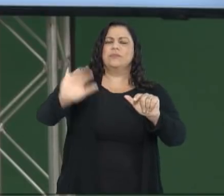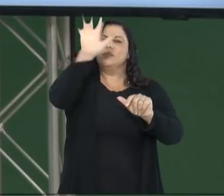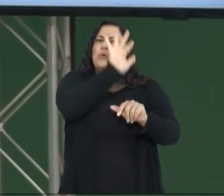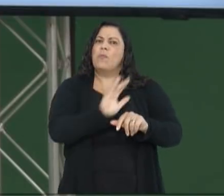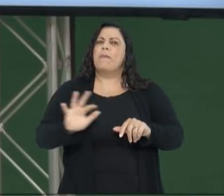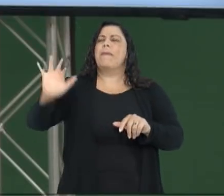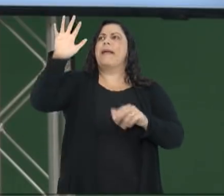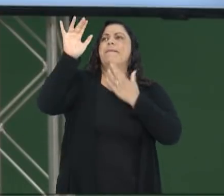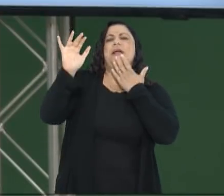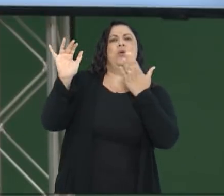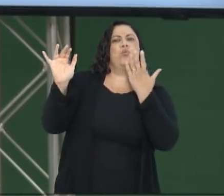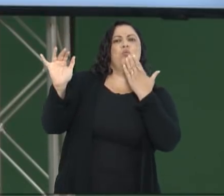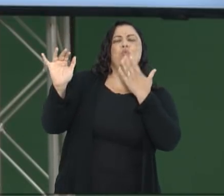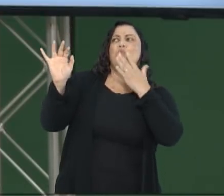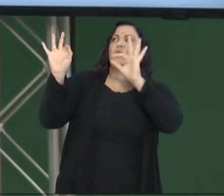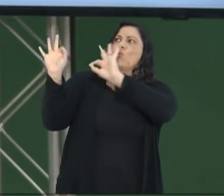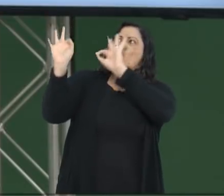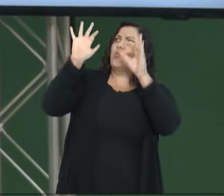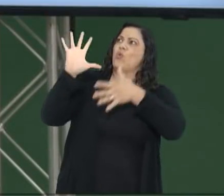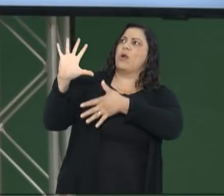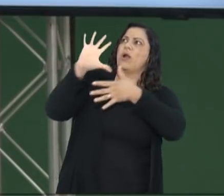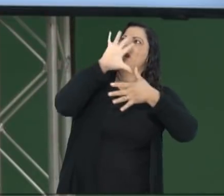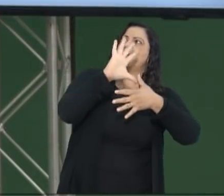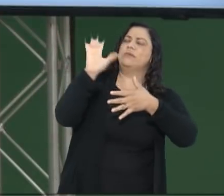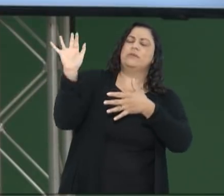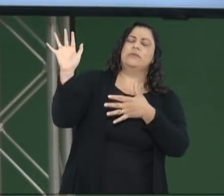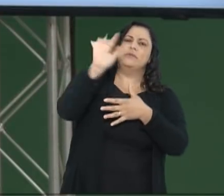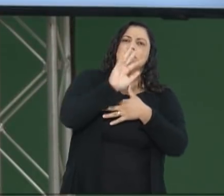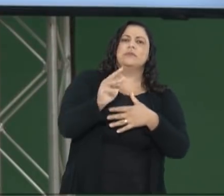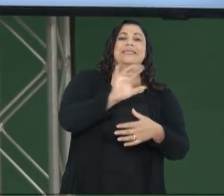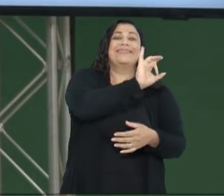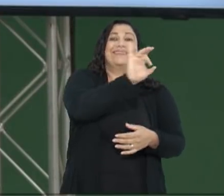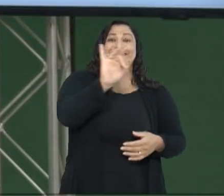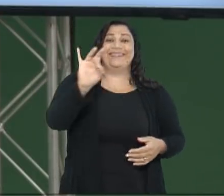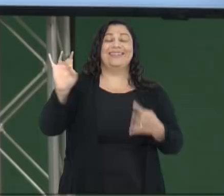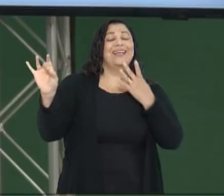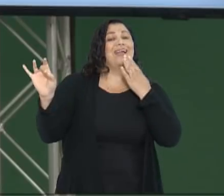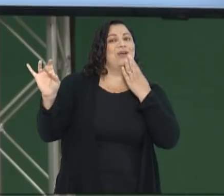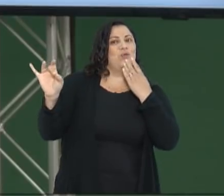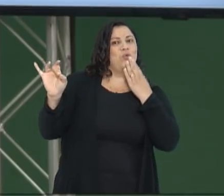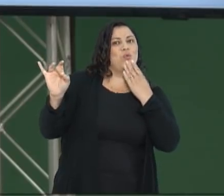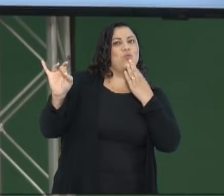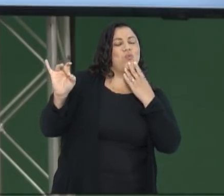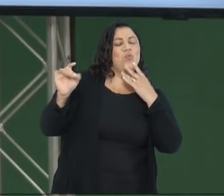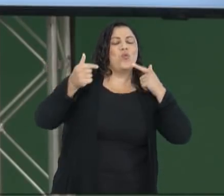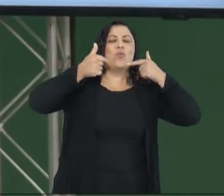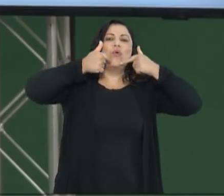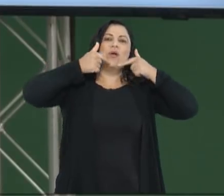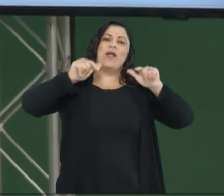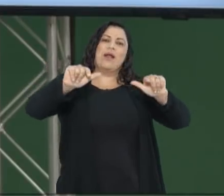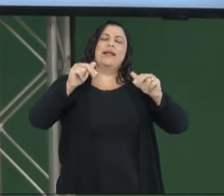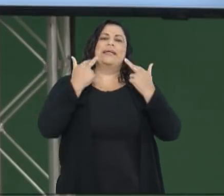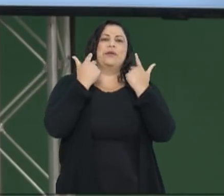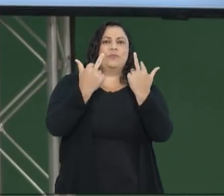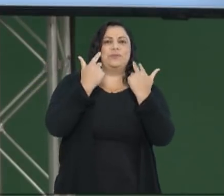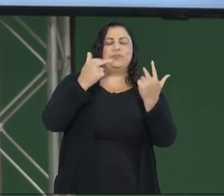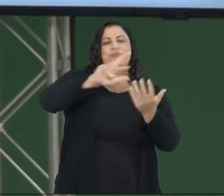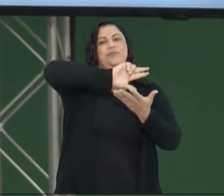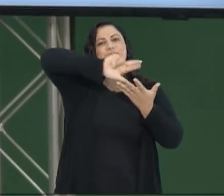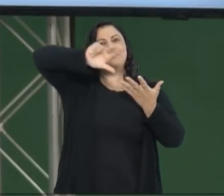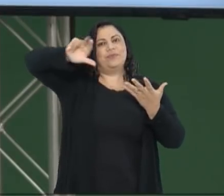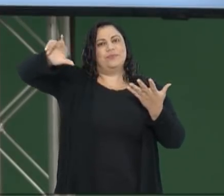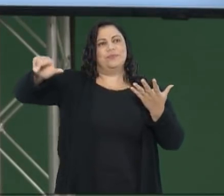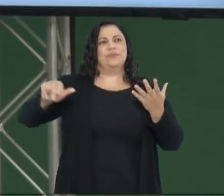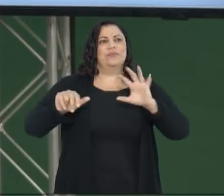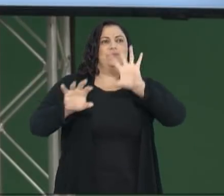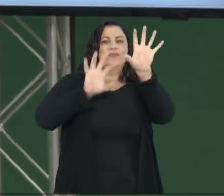essa ideia para vocês de que cada cor representa um idioma falado, né? Cada espaço ali